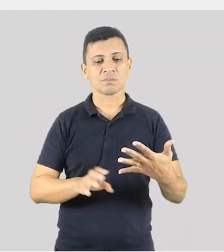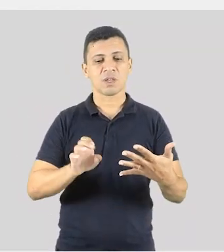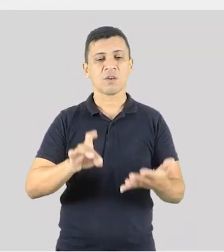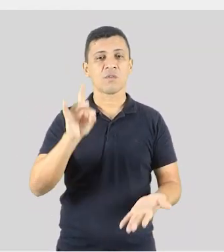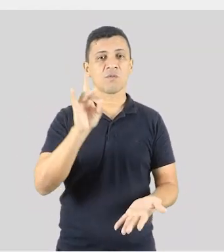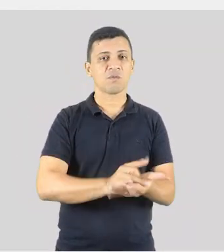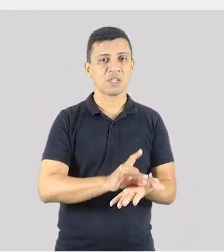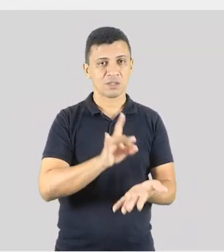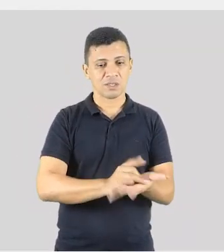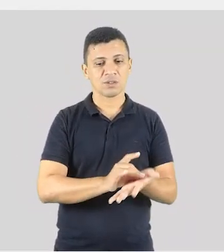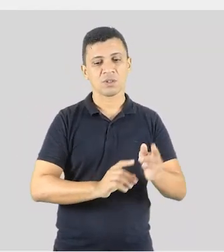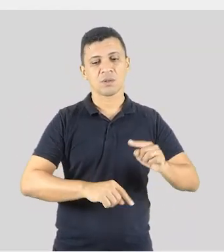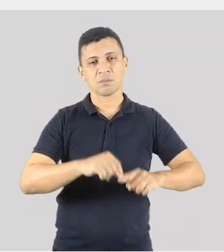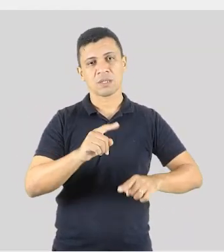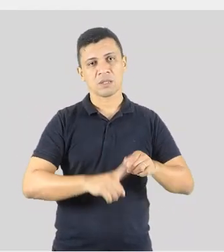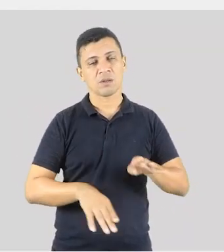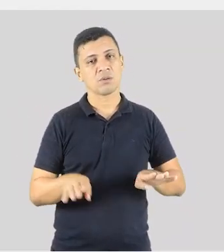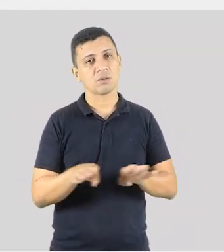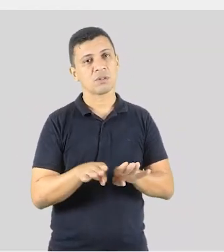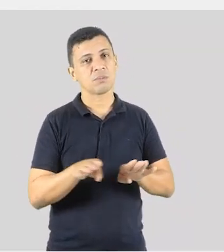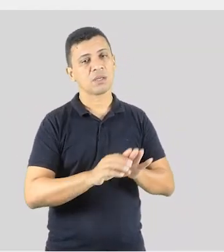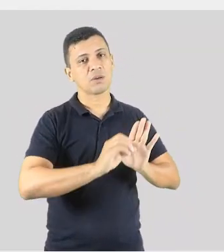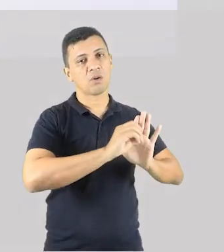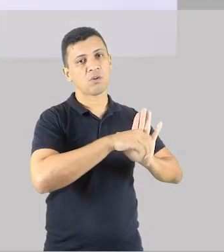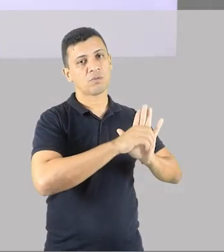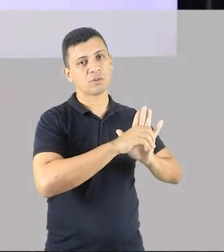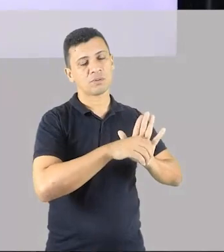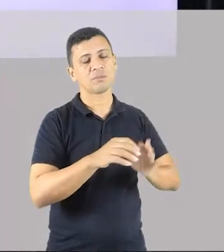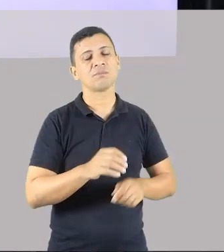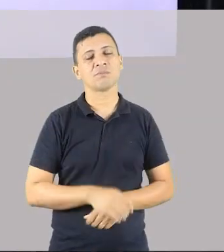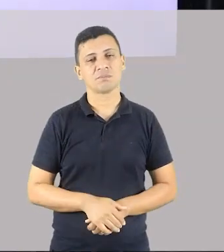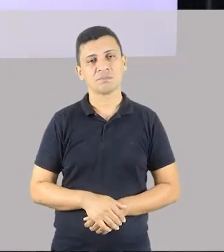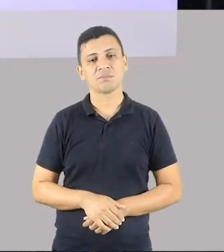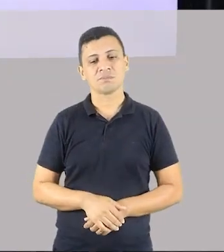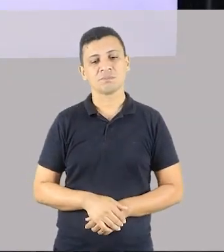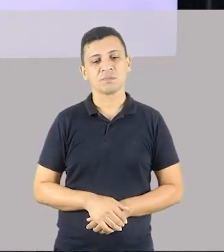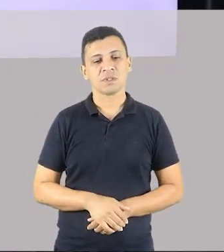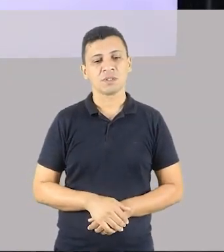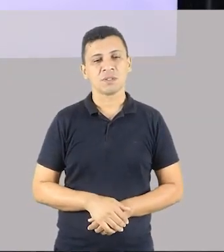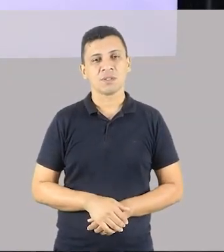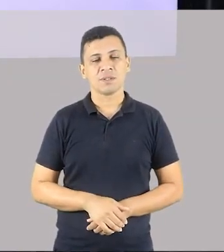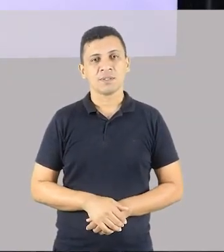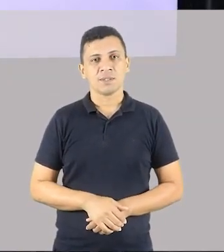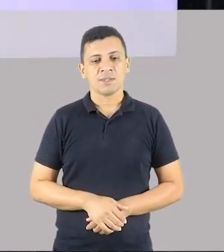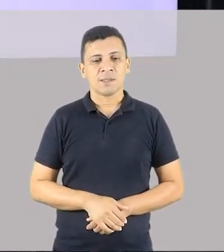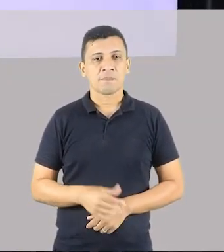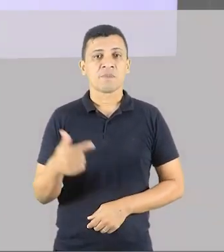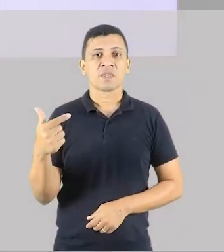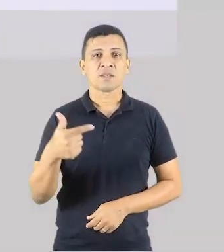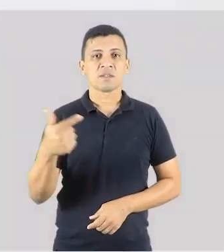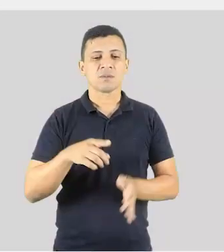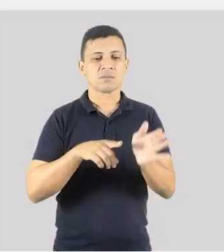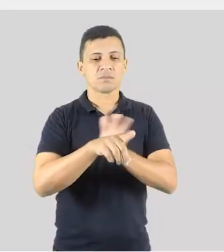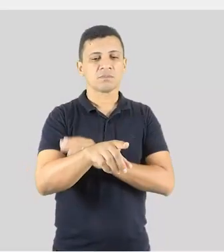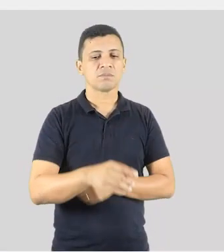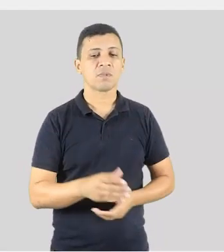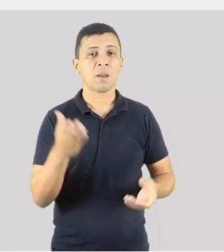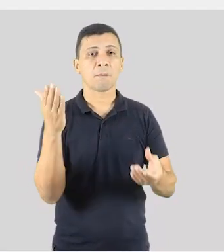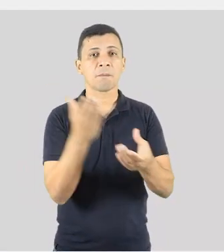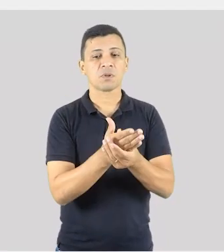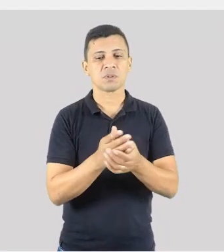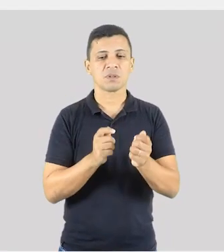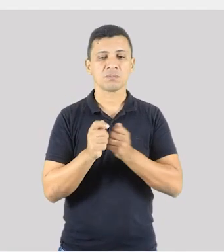verdade material e oficialidade. É efetivamente o que ele estava buscando. Segunda questão, o